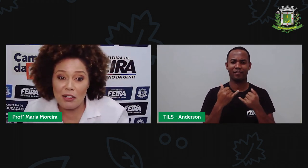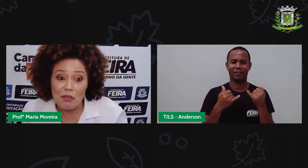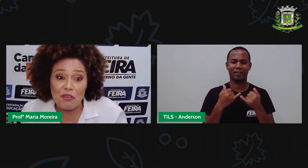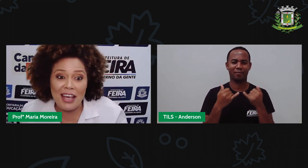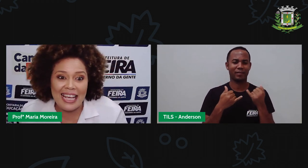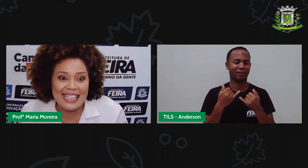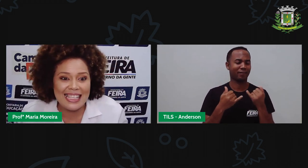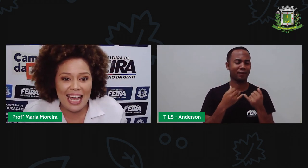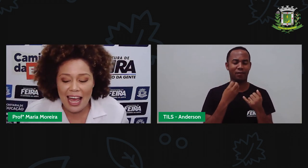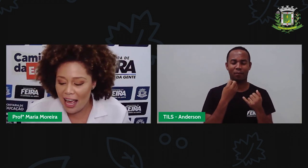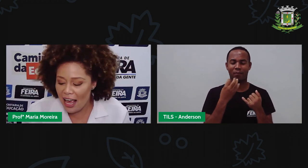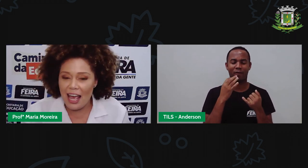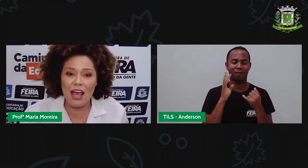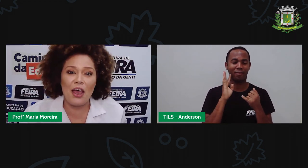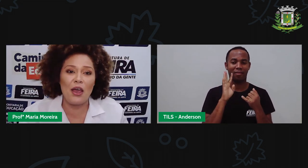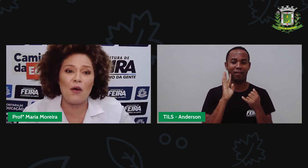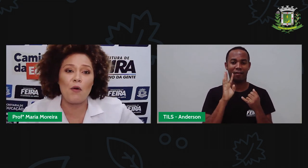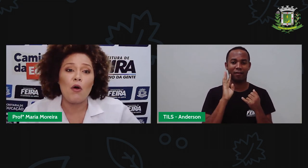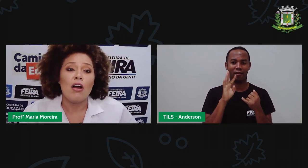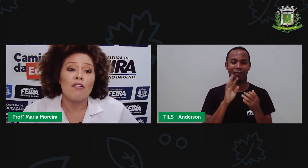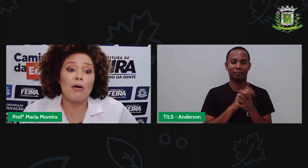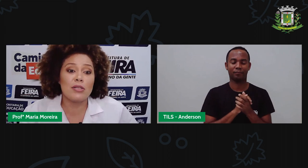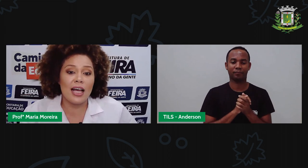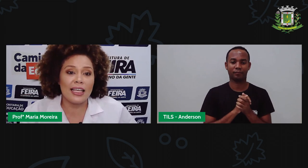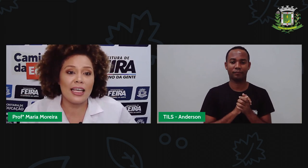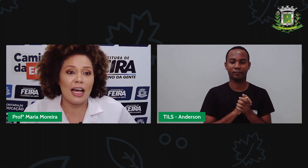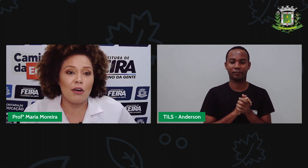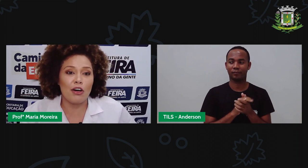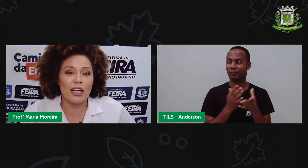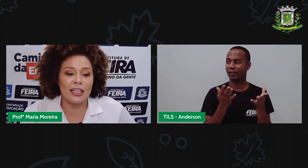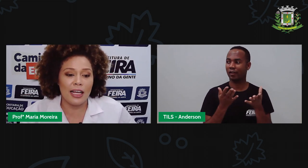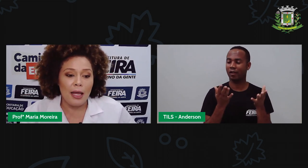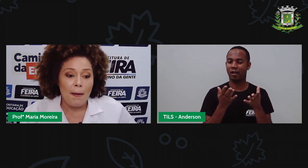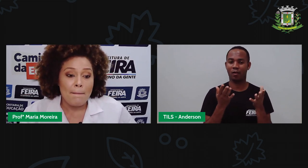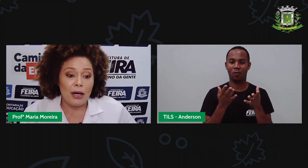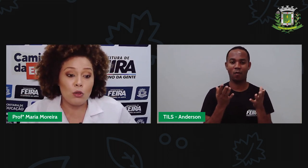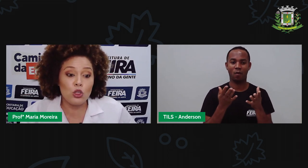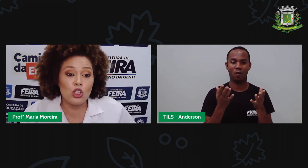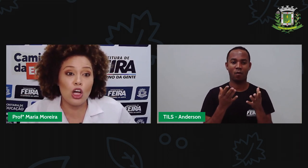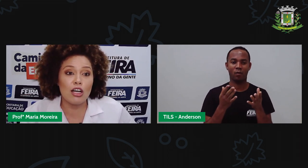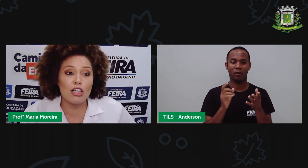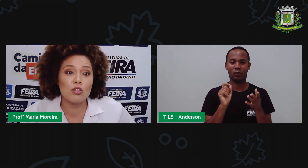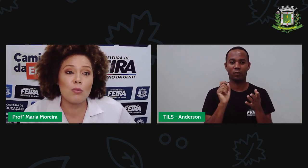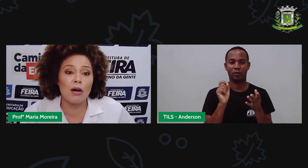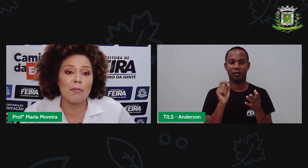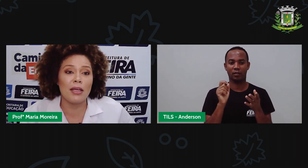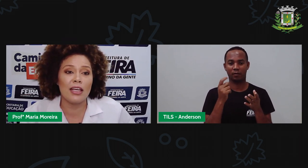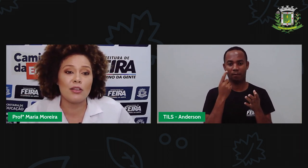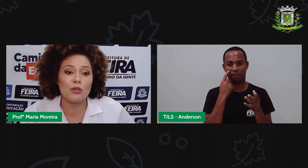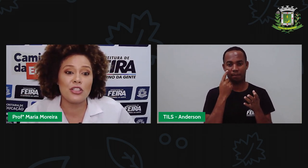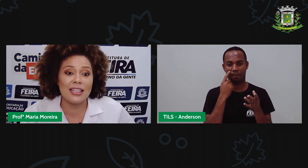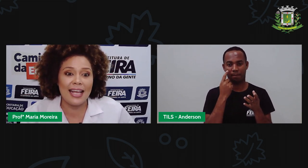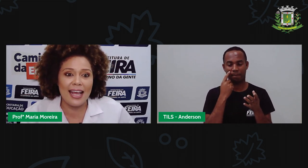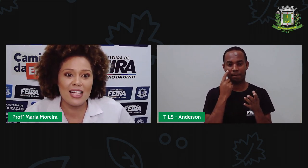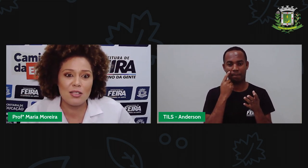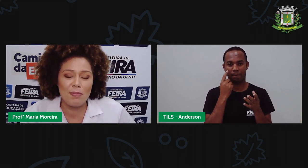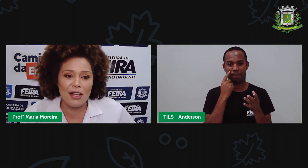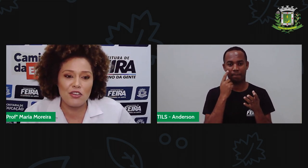terceiro ano venceu! Vamos aqui agora, né, para o nosso momento